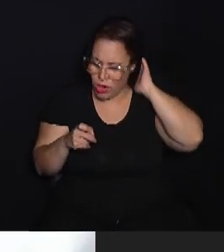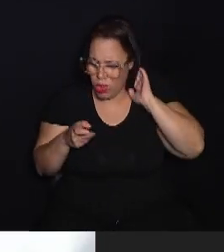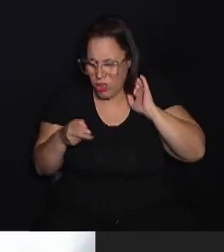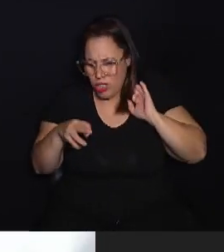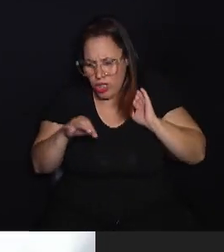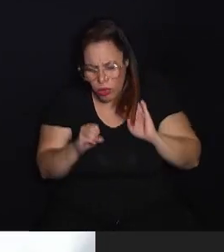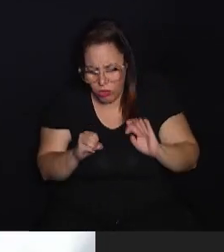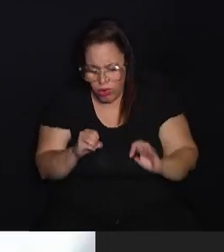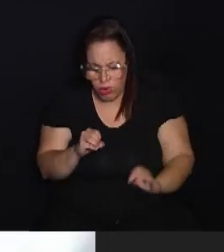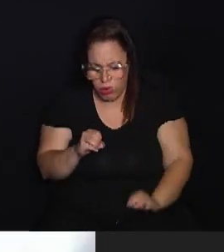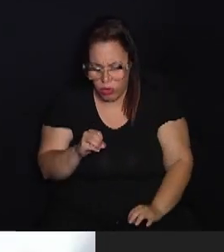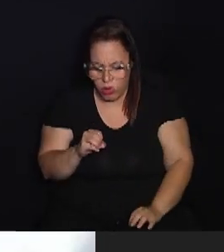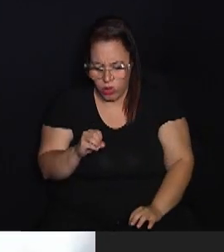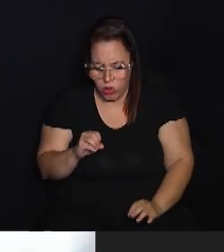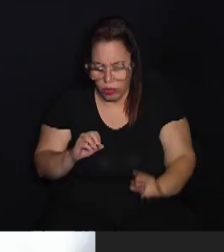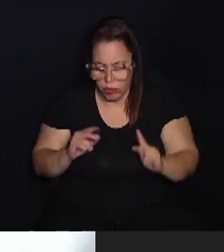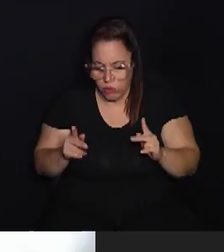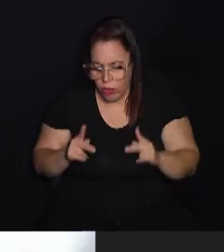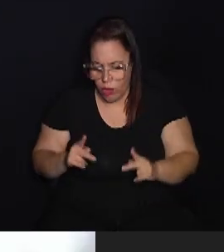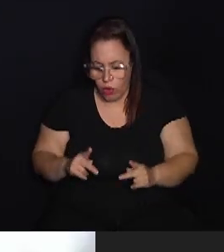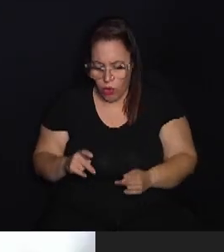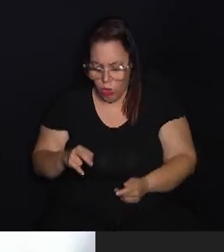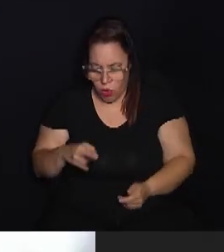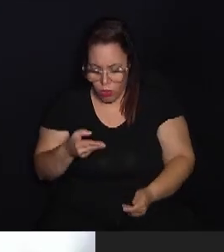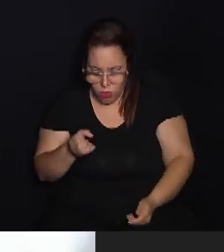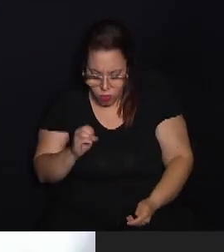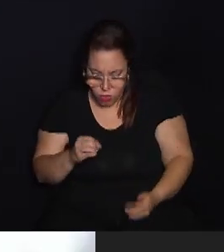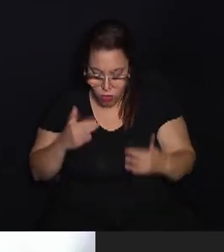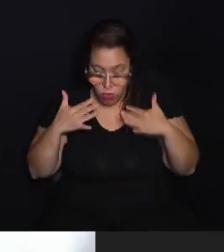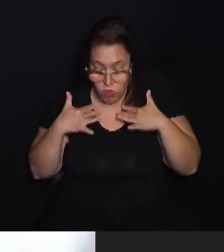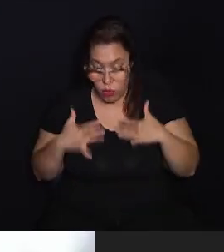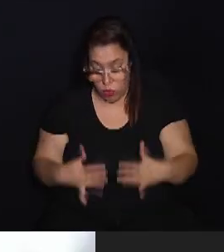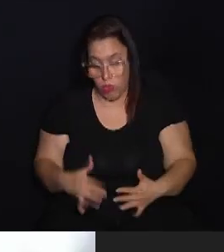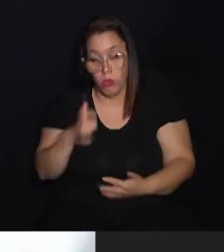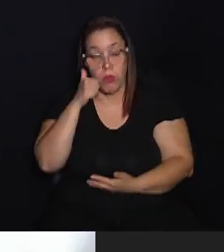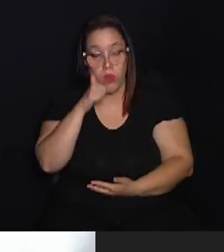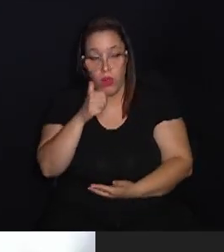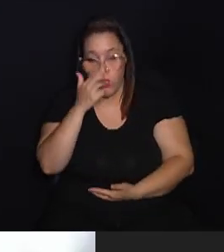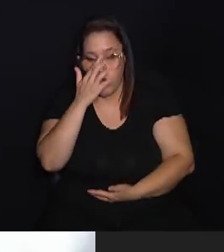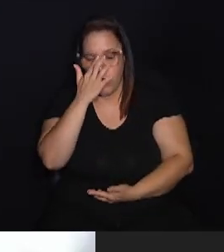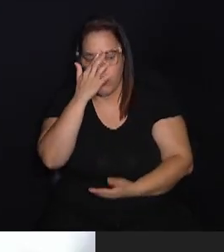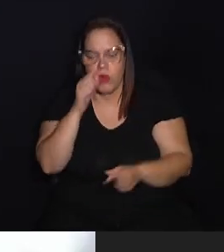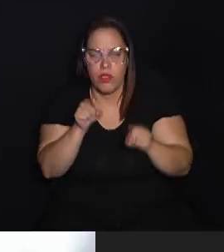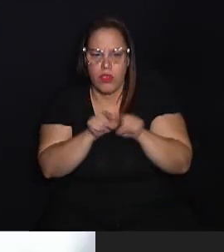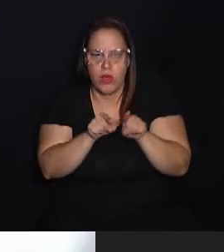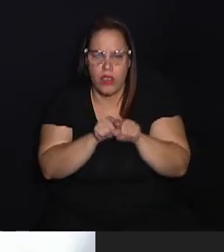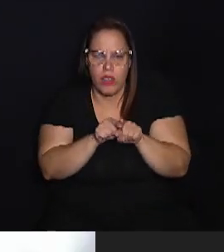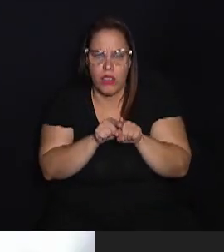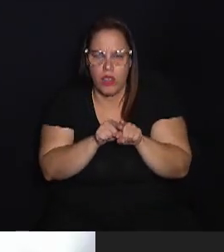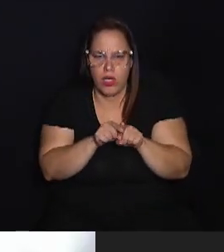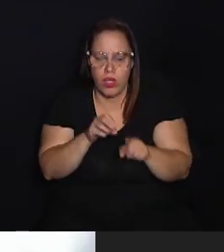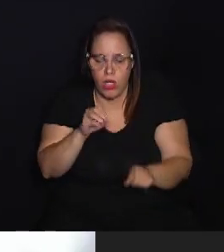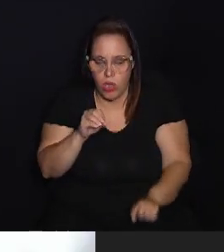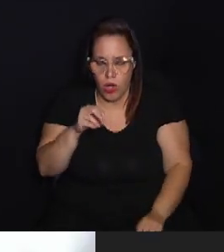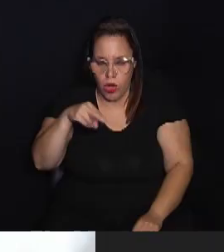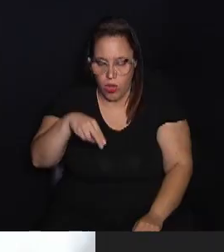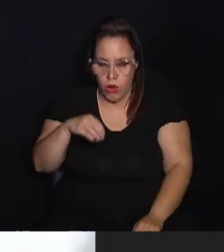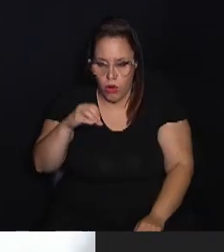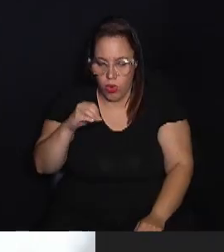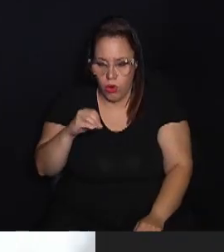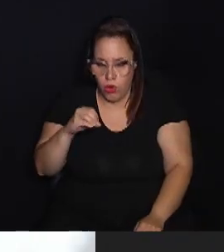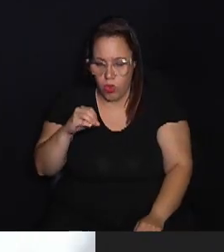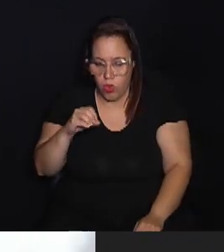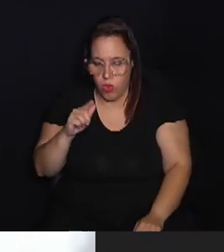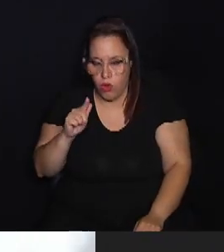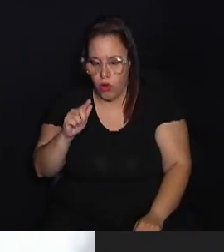são hormônios normalmente produzidos pelo corpo da mulher, e também um oncogene, um gene